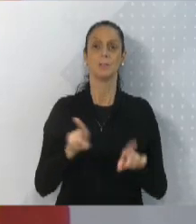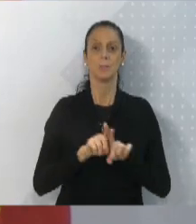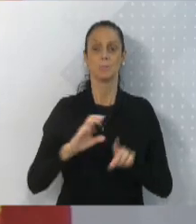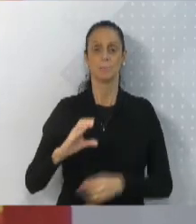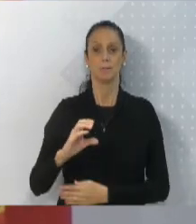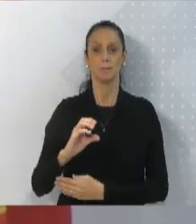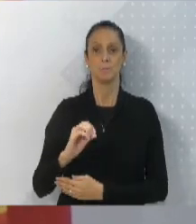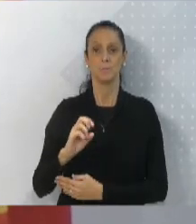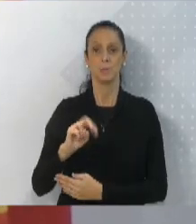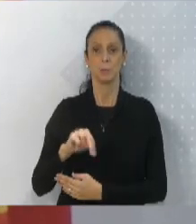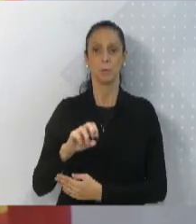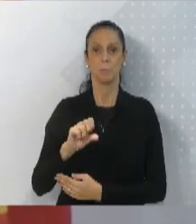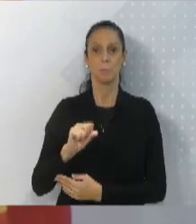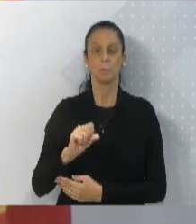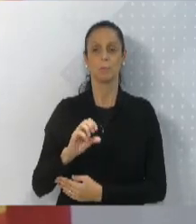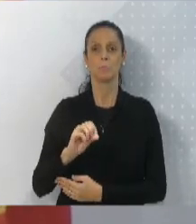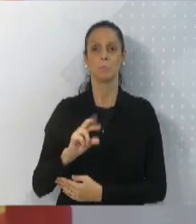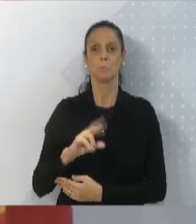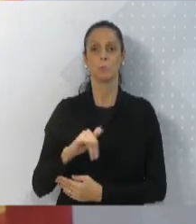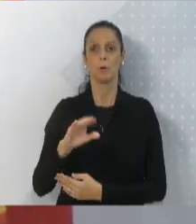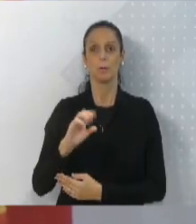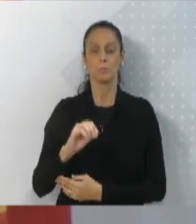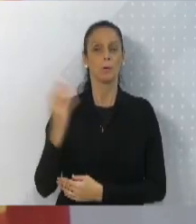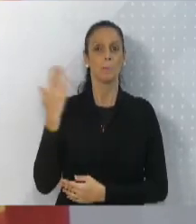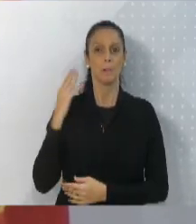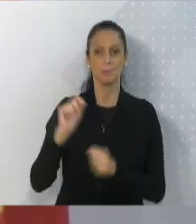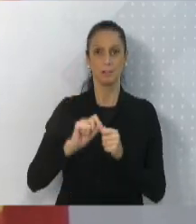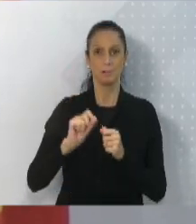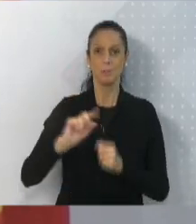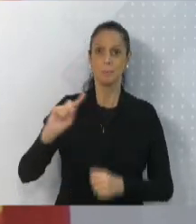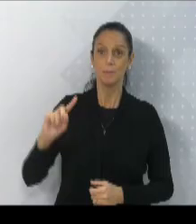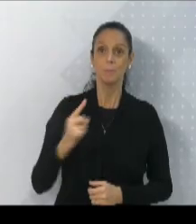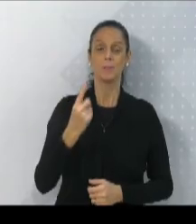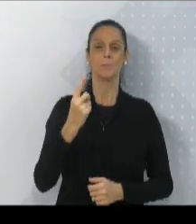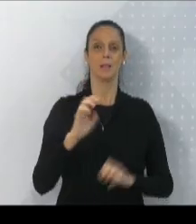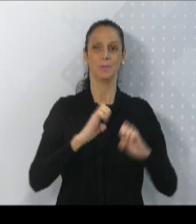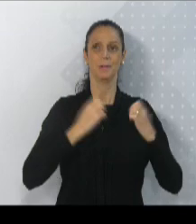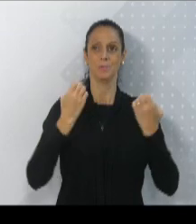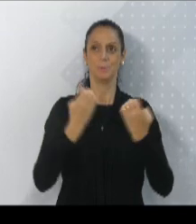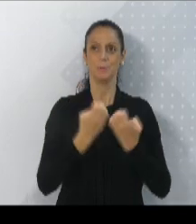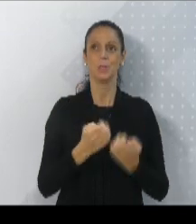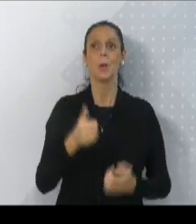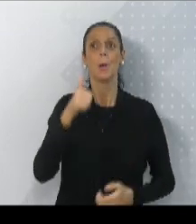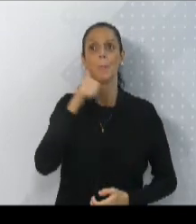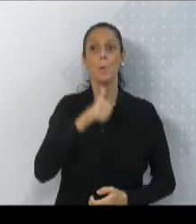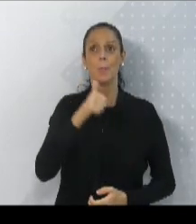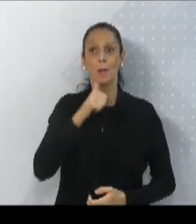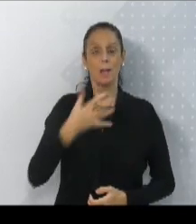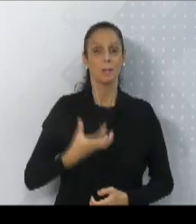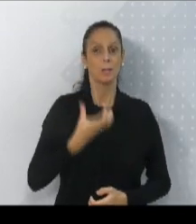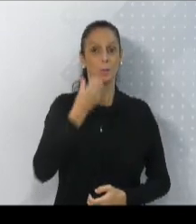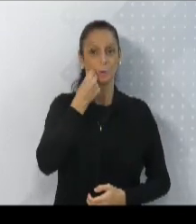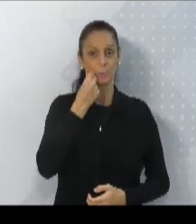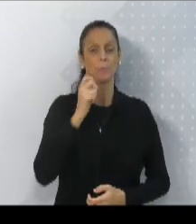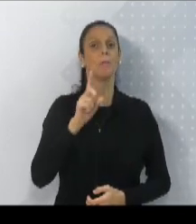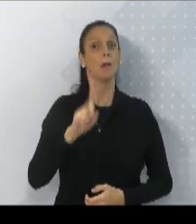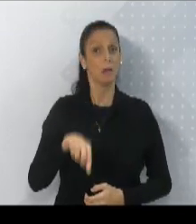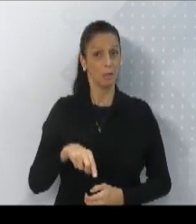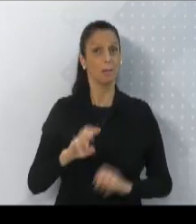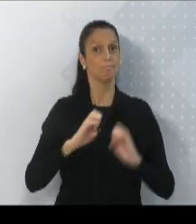de Blumenau ela fez o primeiro evento na cidade de Blumenau mulheres que lucram e um evento maravilhoso